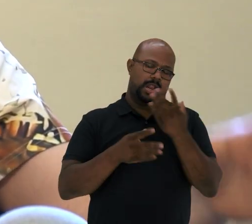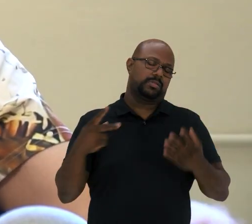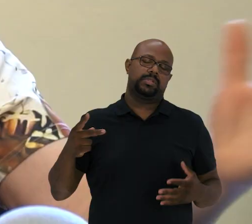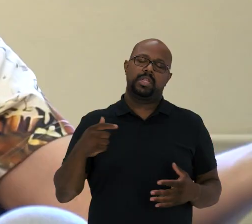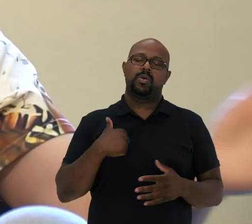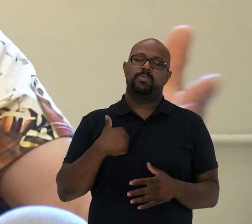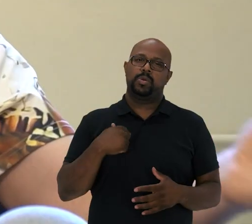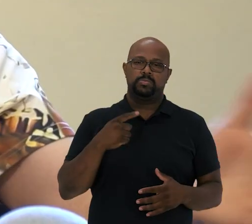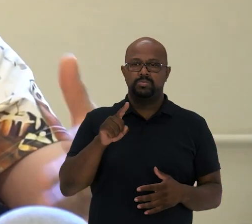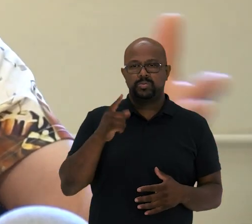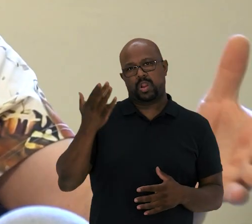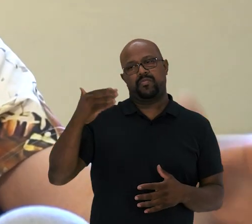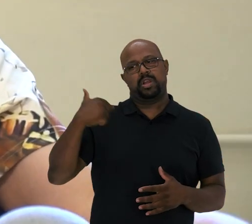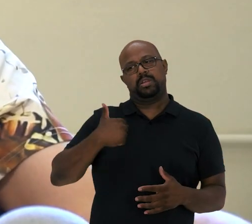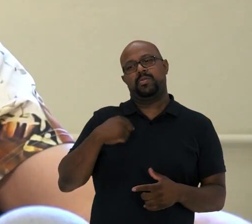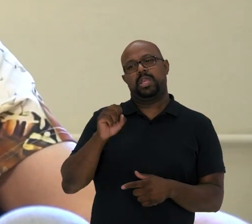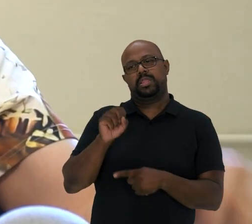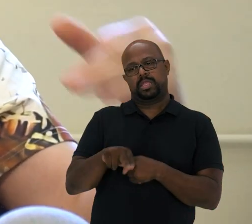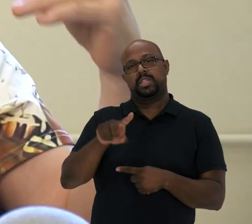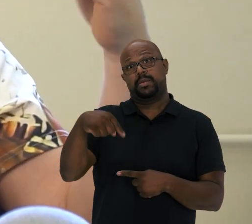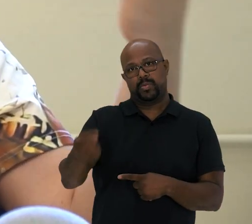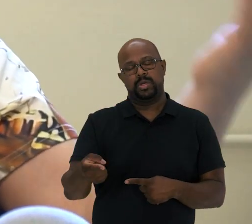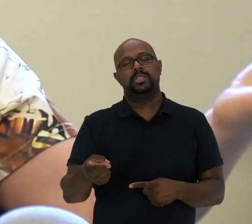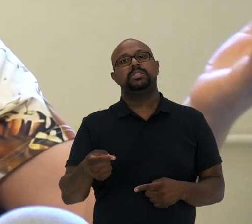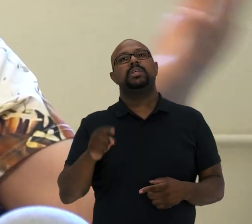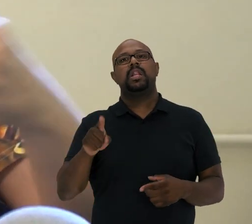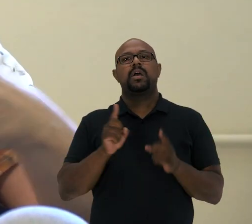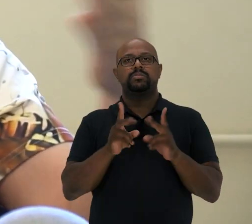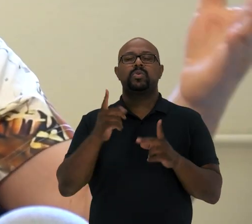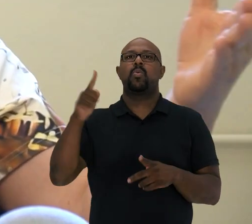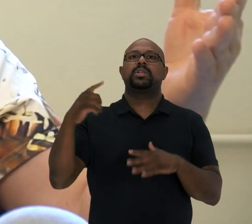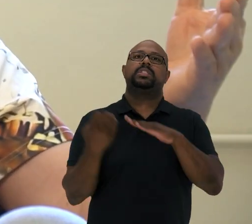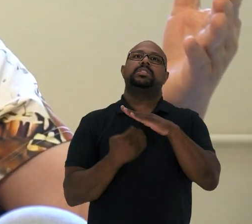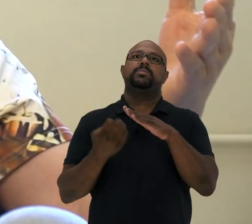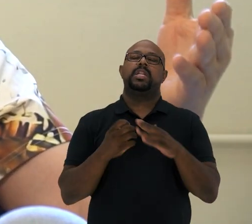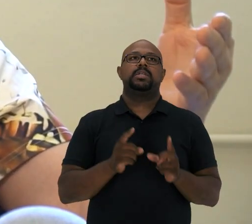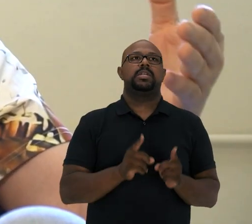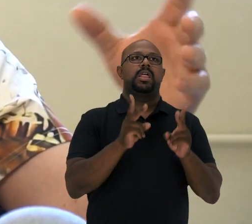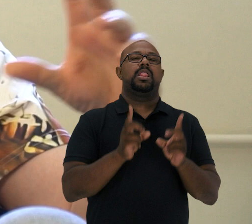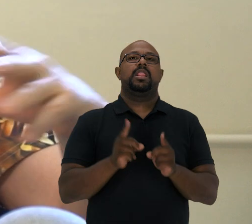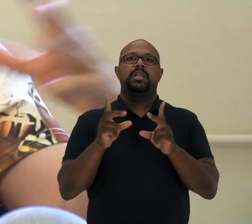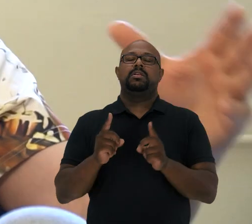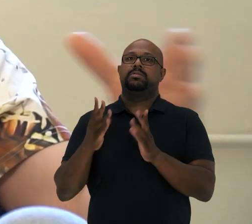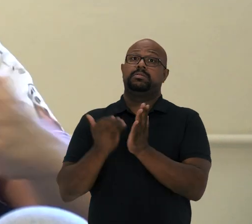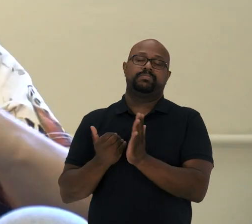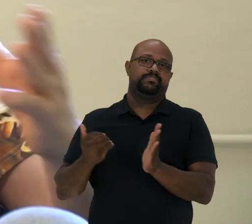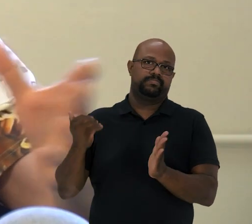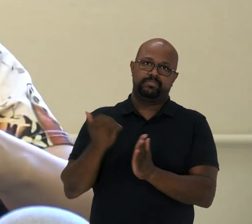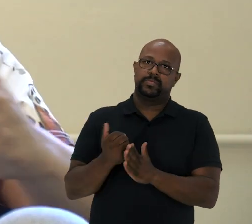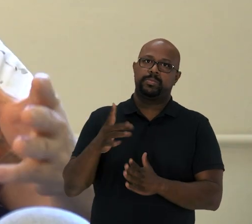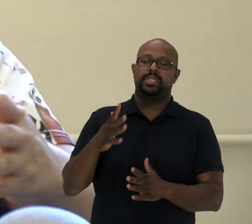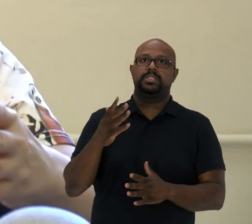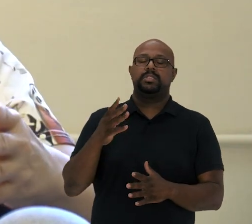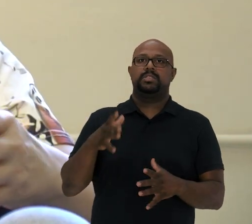relato dele, né? Como eu não peguei esse tempo, foi anterior, ela começou a comercializar com outras empresas também, entende? E aí extrapolou